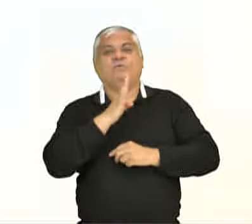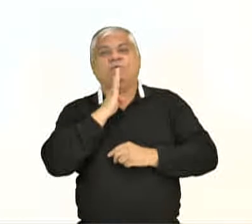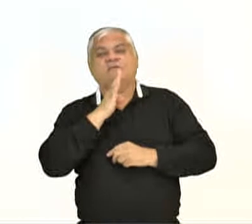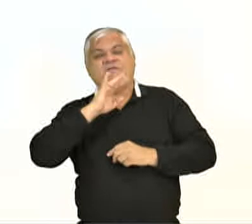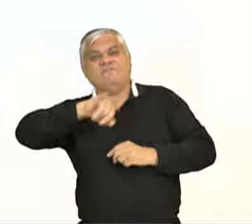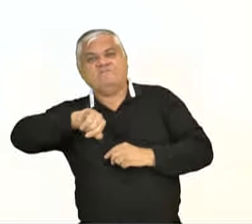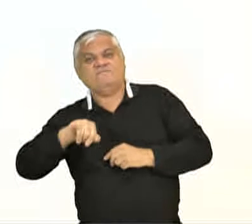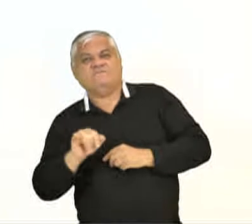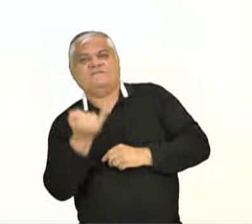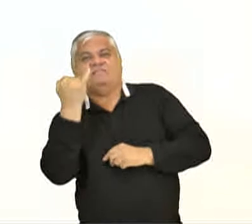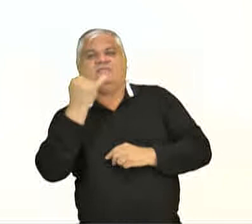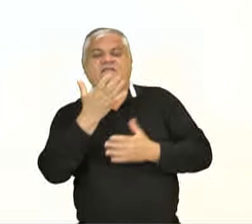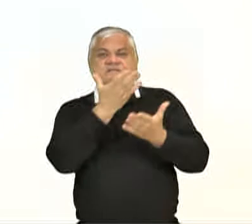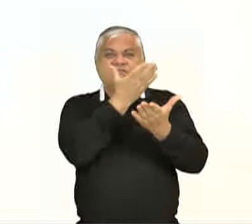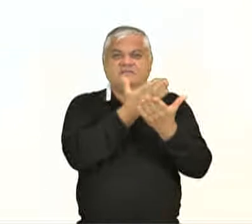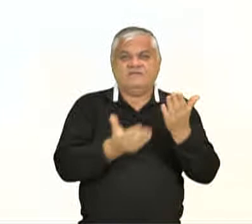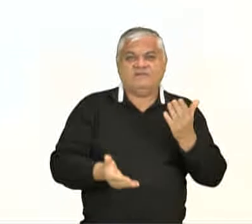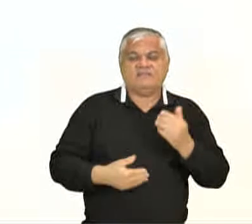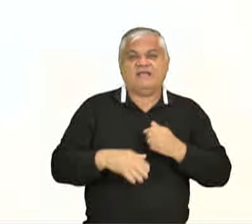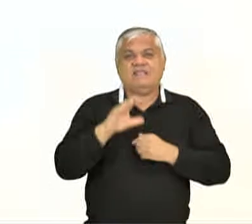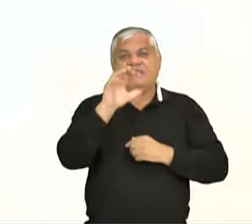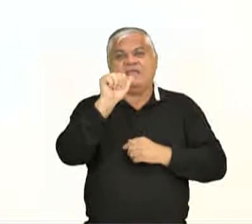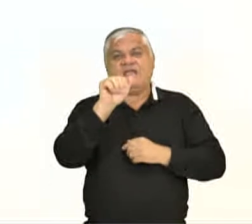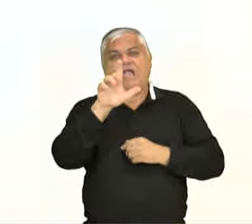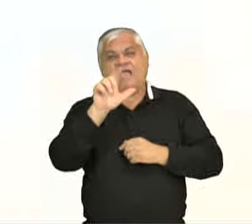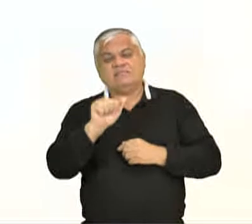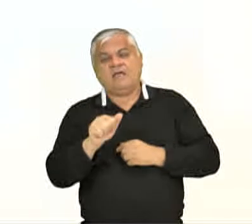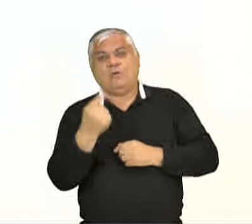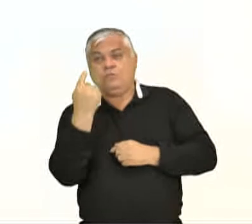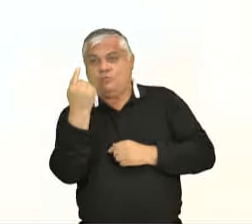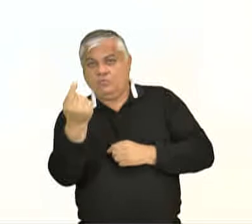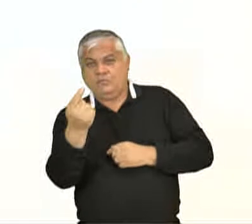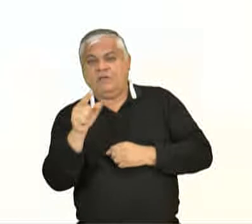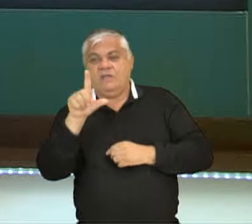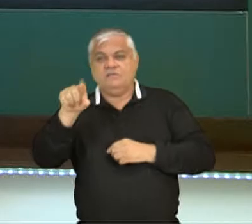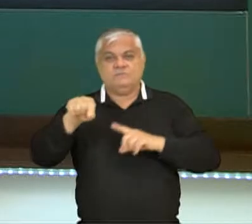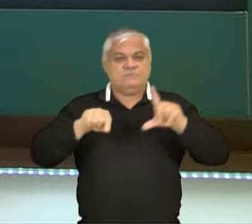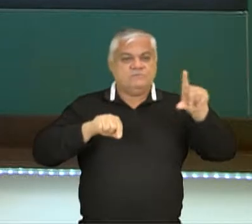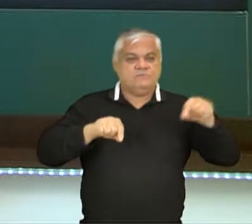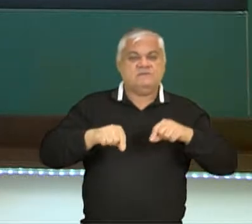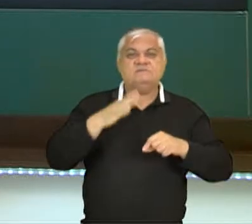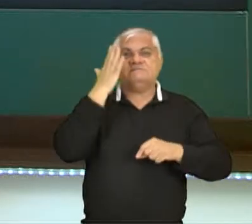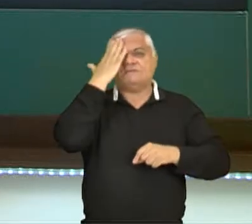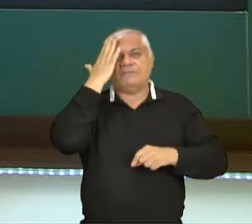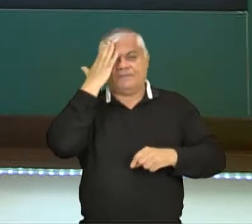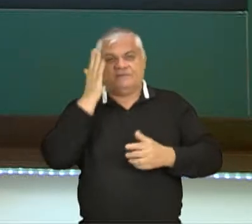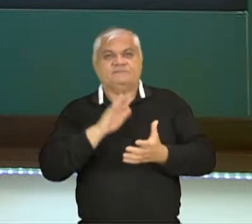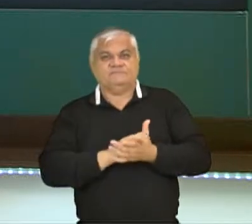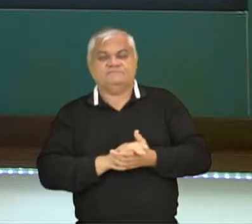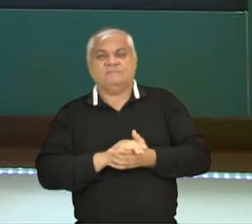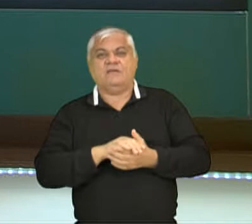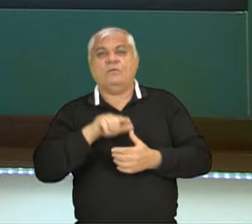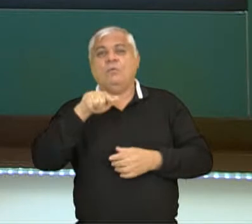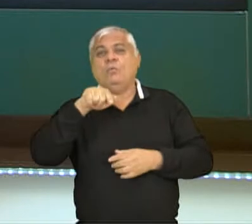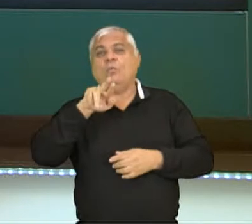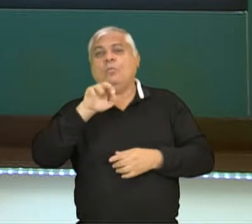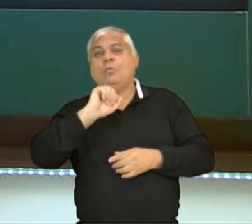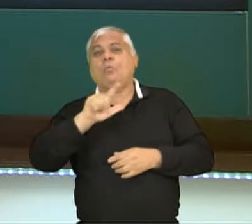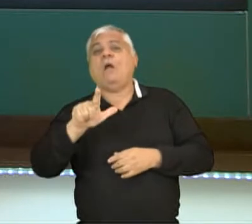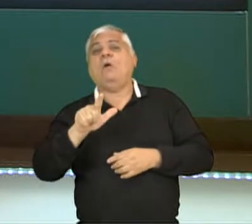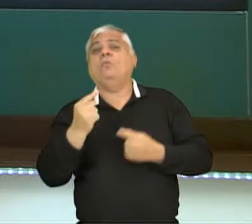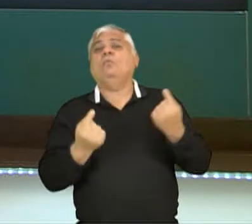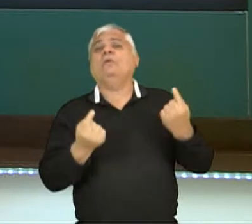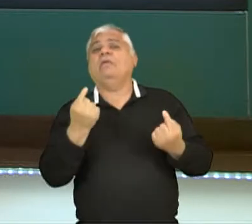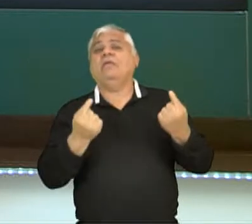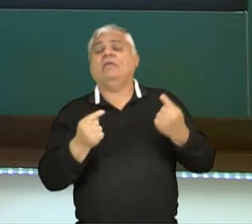vantagens e desvantagens de cada uma para saber qual escolher, né? Então esse qual se referindo ali qual o quê?